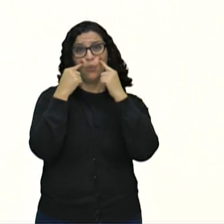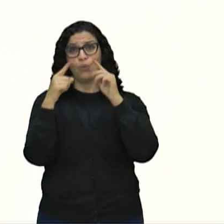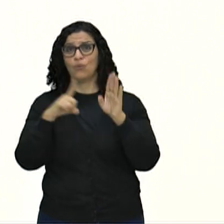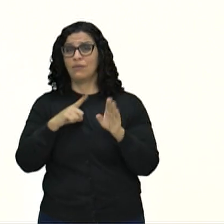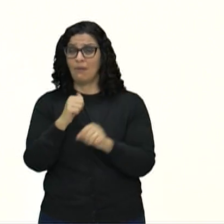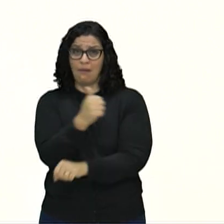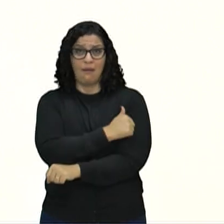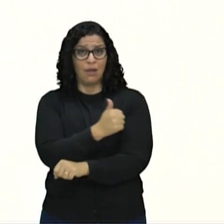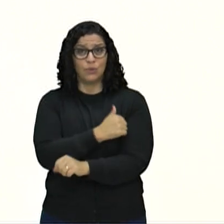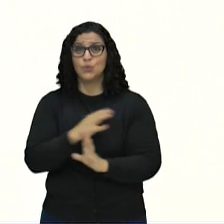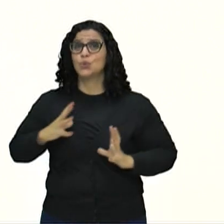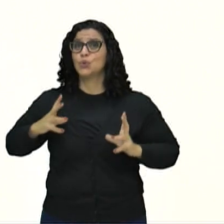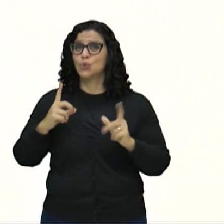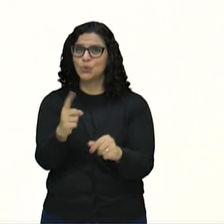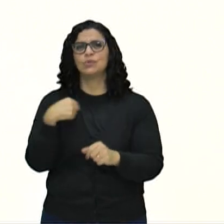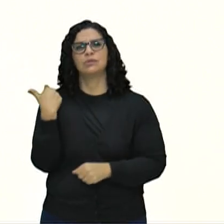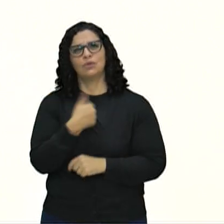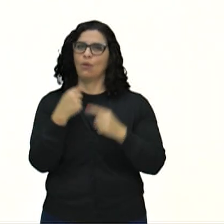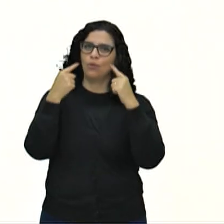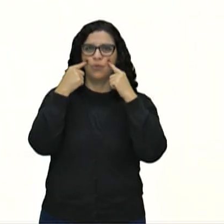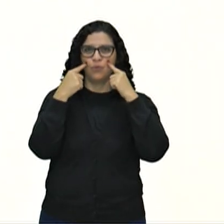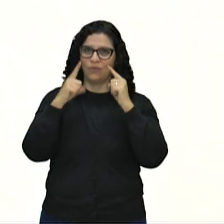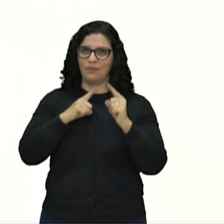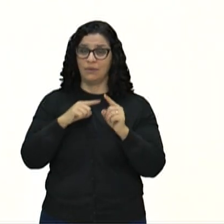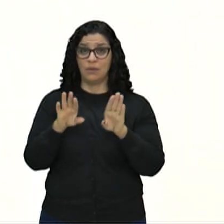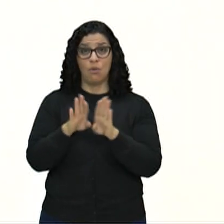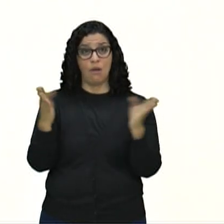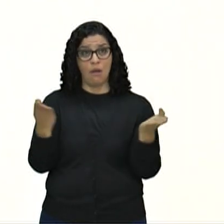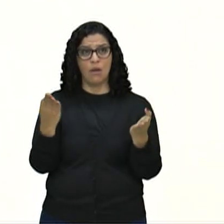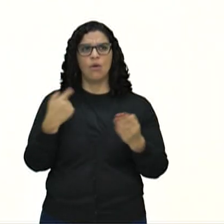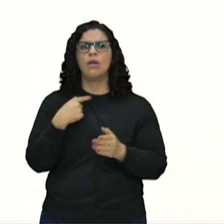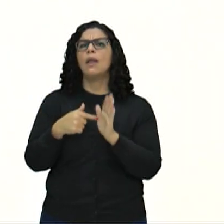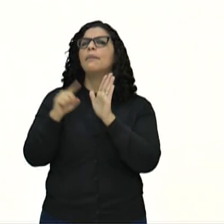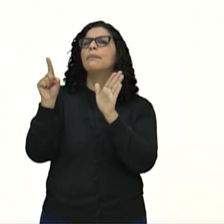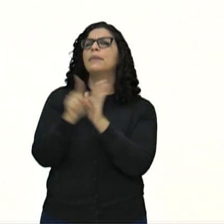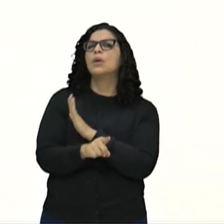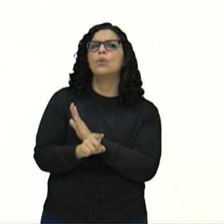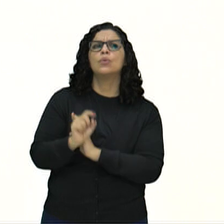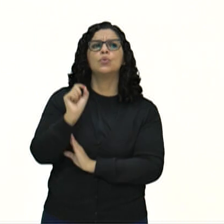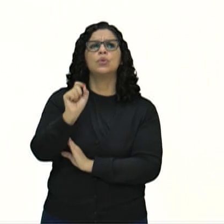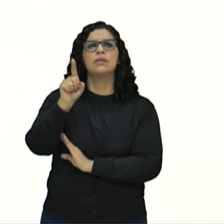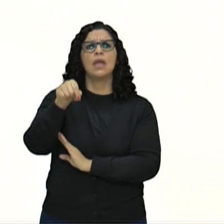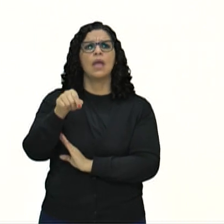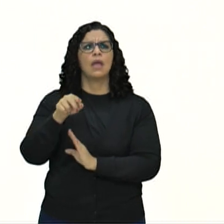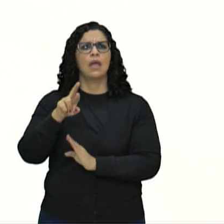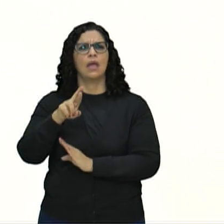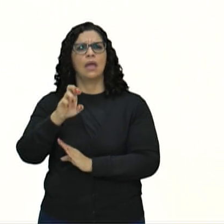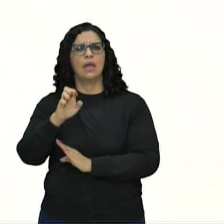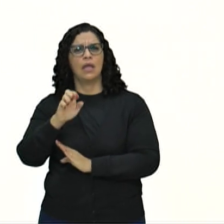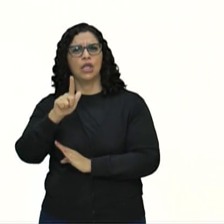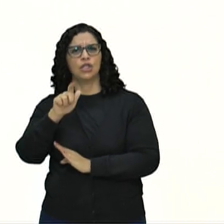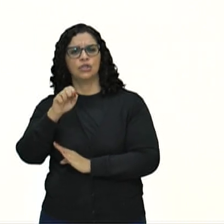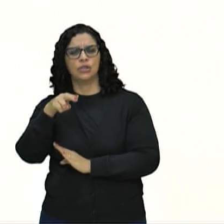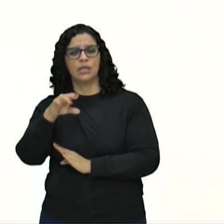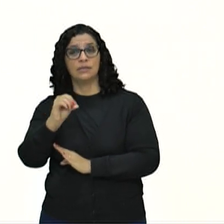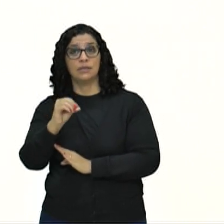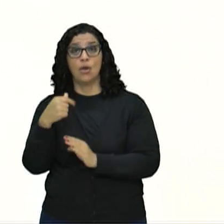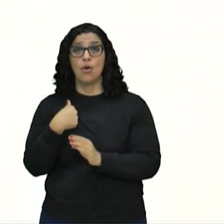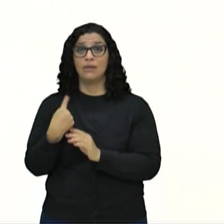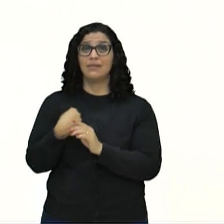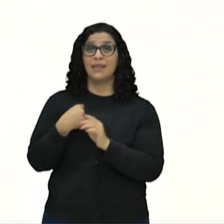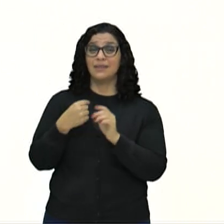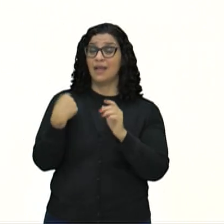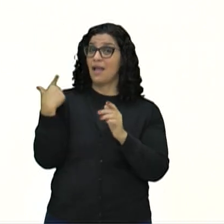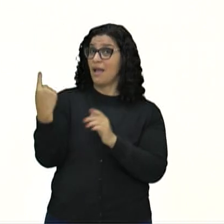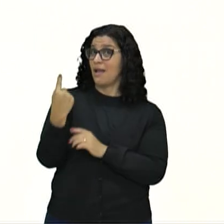como todos nós. Então, ela pergunta o que é regência e nós temos um exemplo